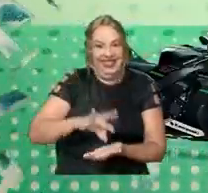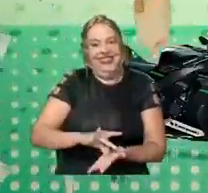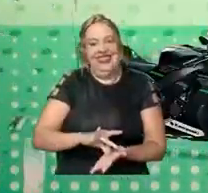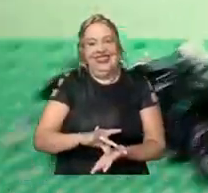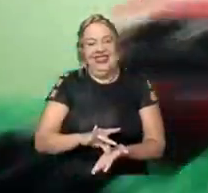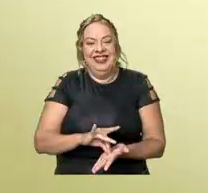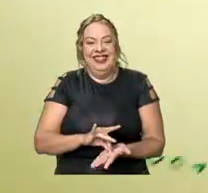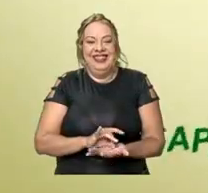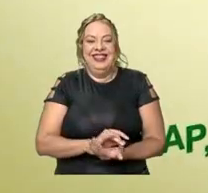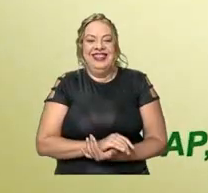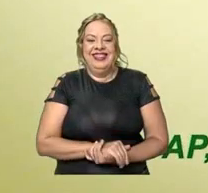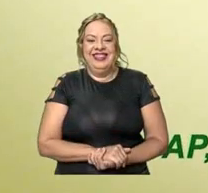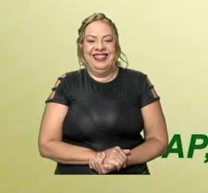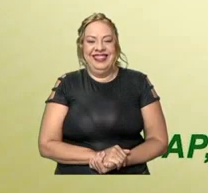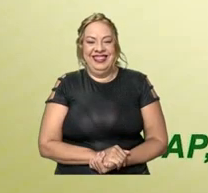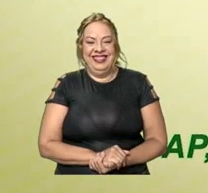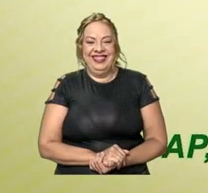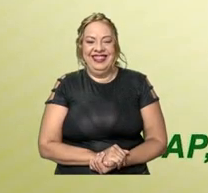sonhos.